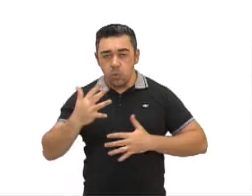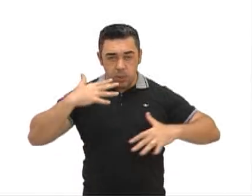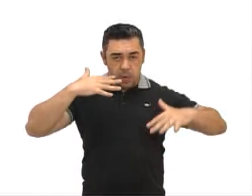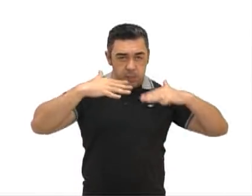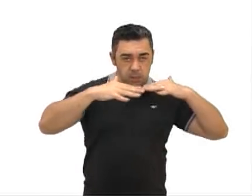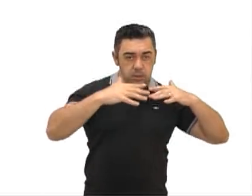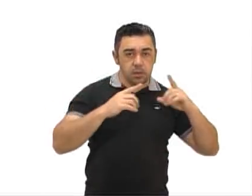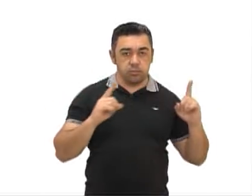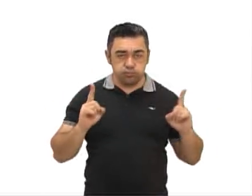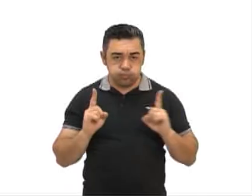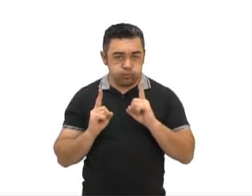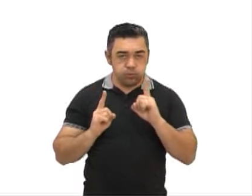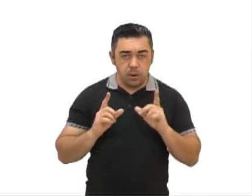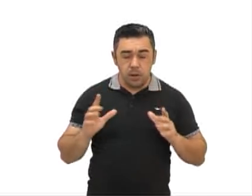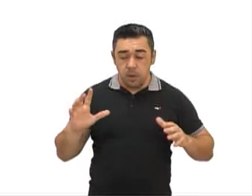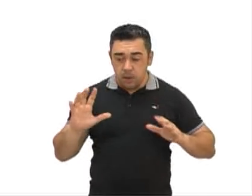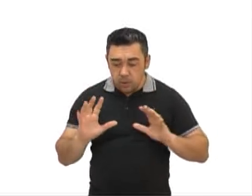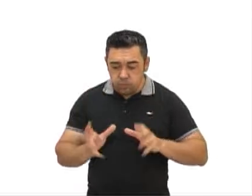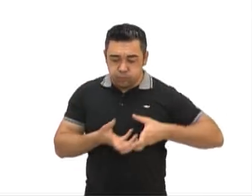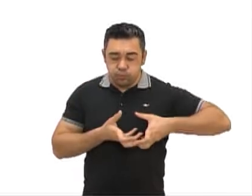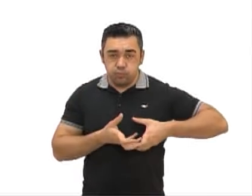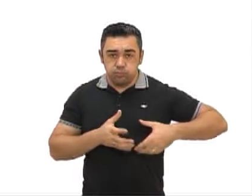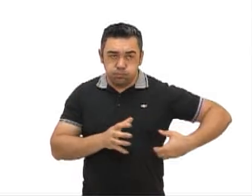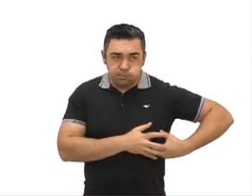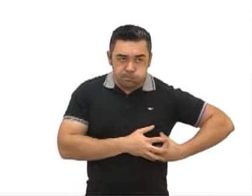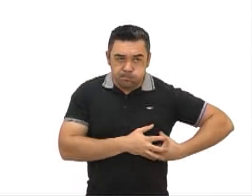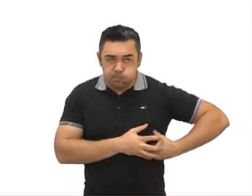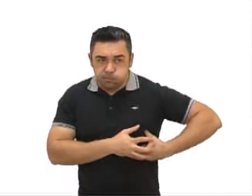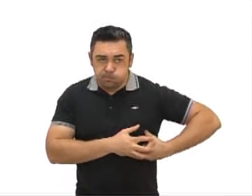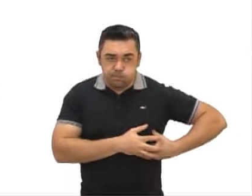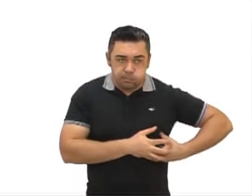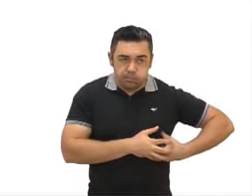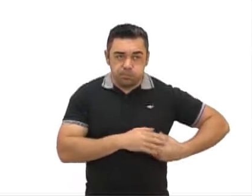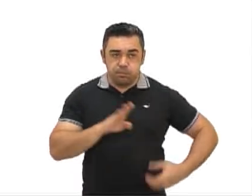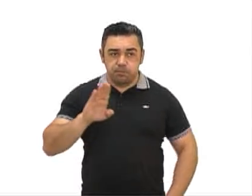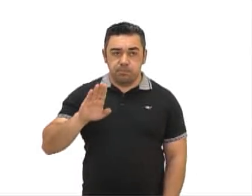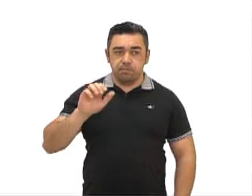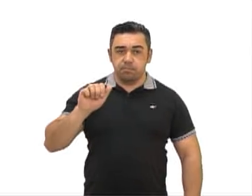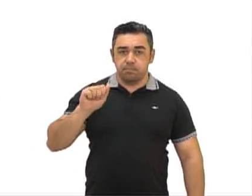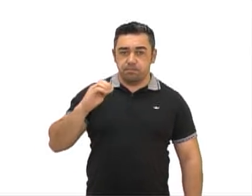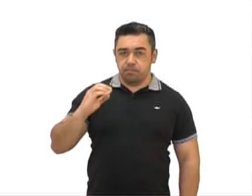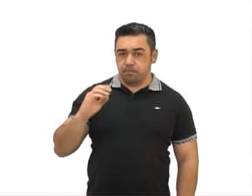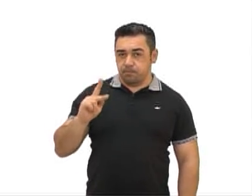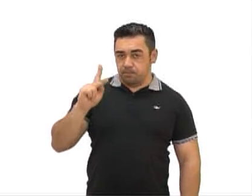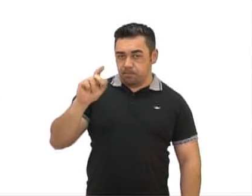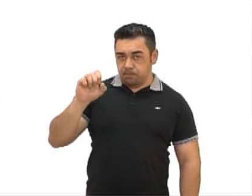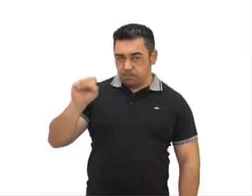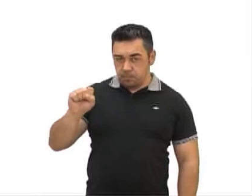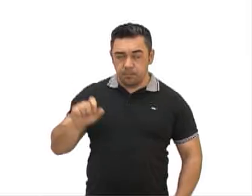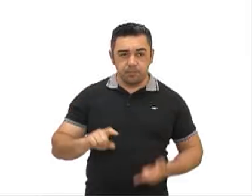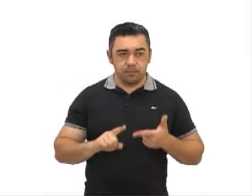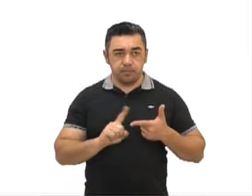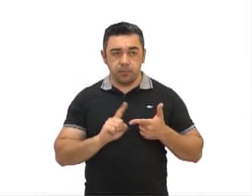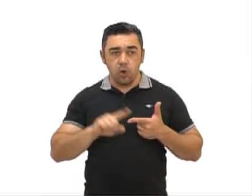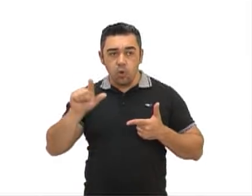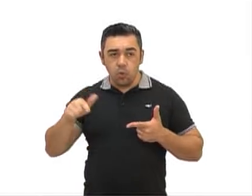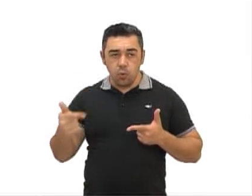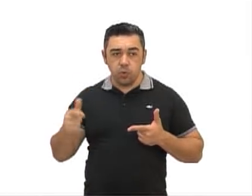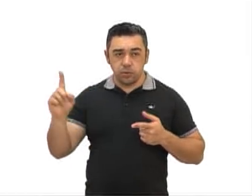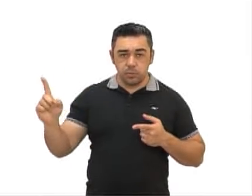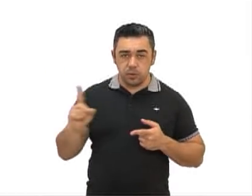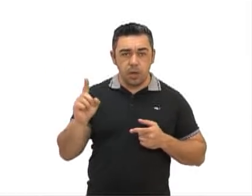função de conduzir a bola, que são os backs, e outros realizam a função de apenas interceptar